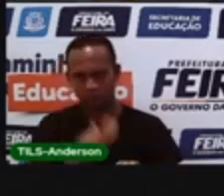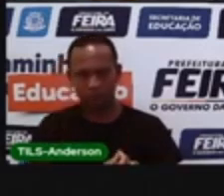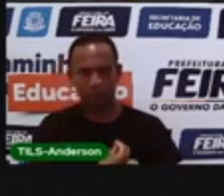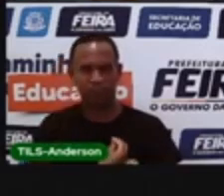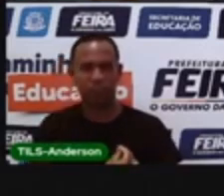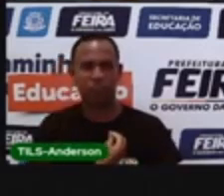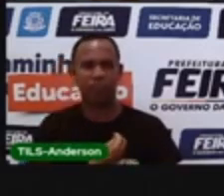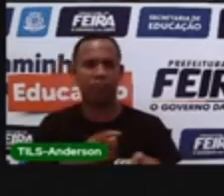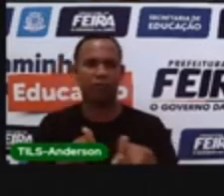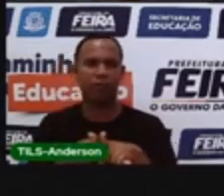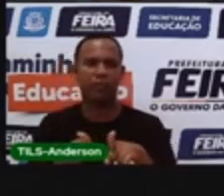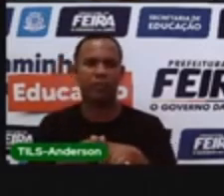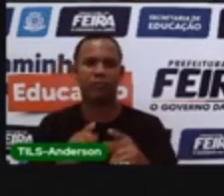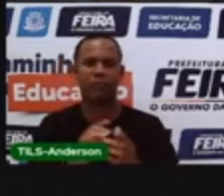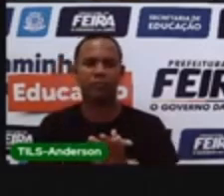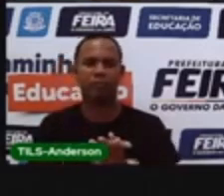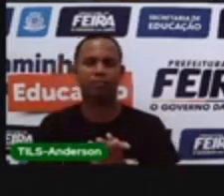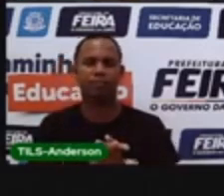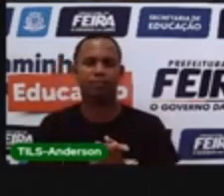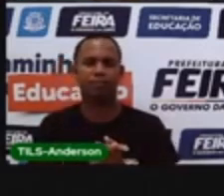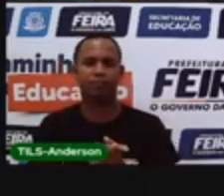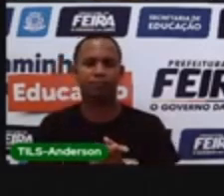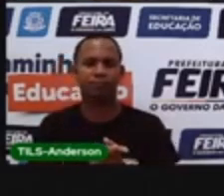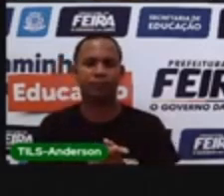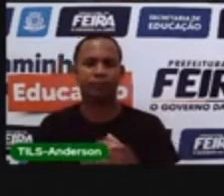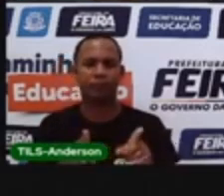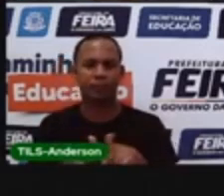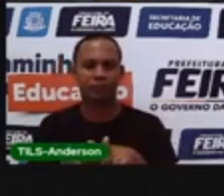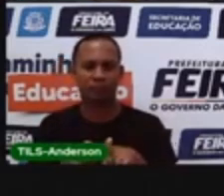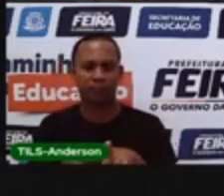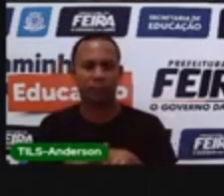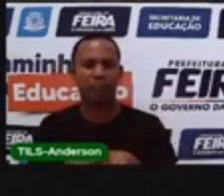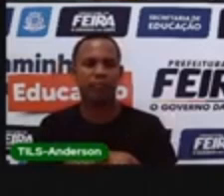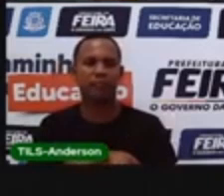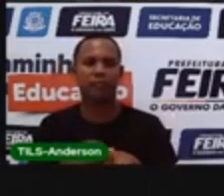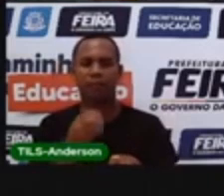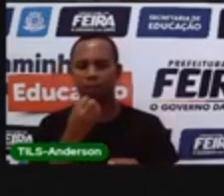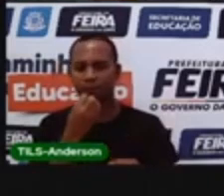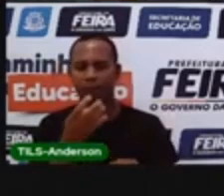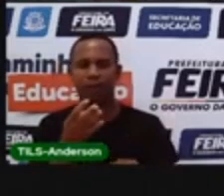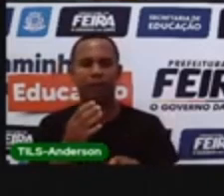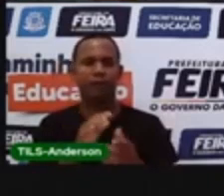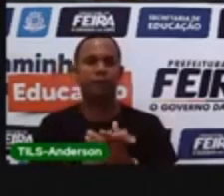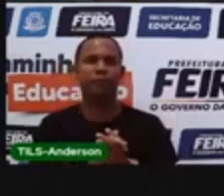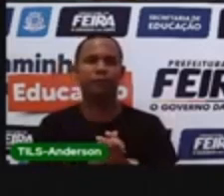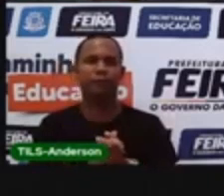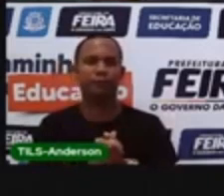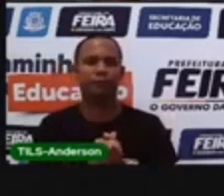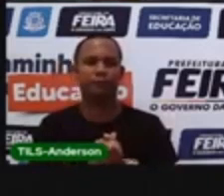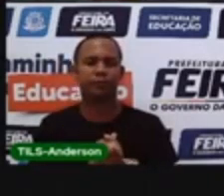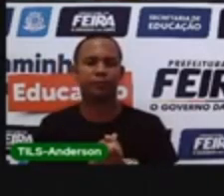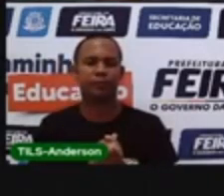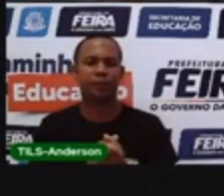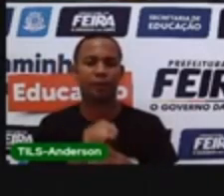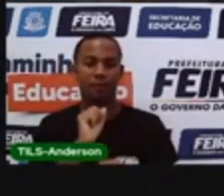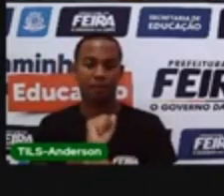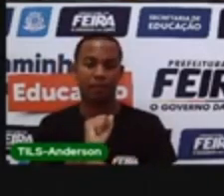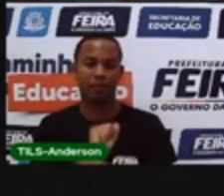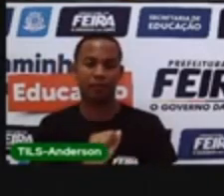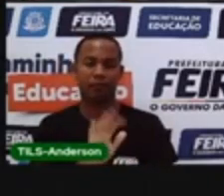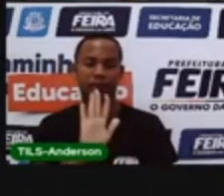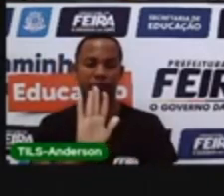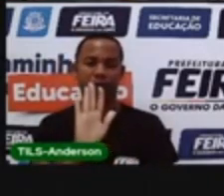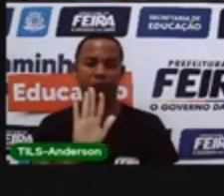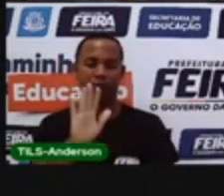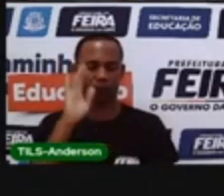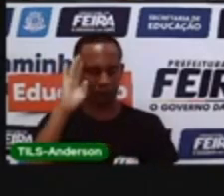vida, proporcionam praticidade e, consequentemente, o quê? Bem-estar. Para um pouquinho aí para pensar,